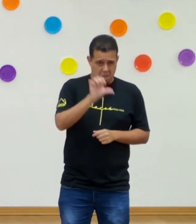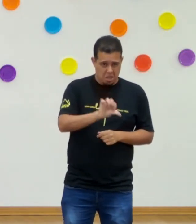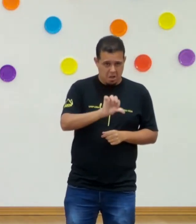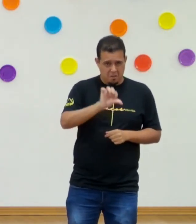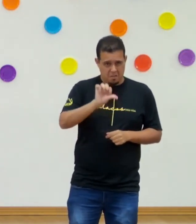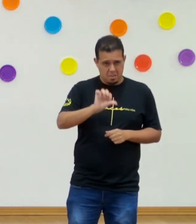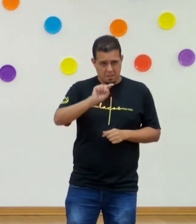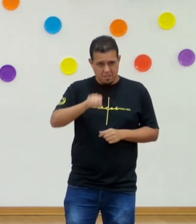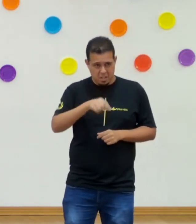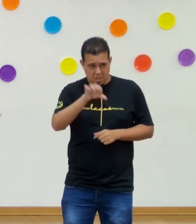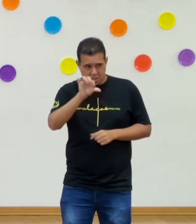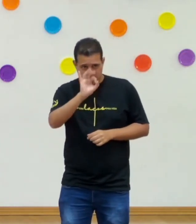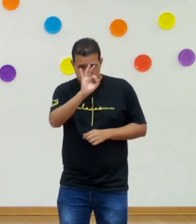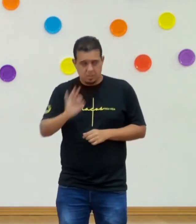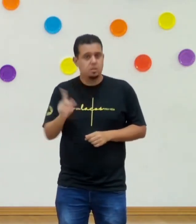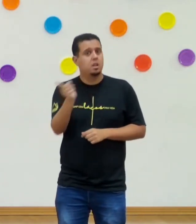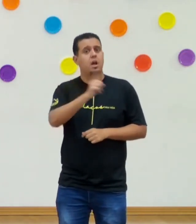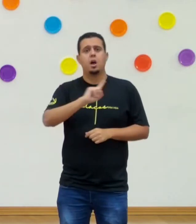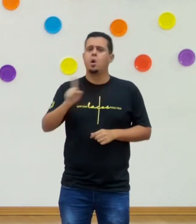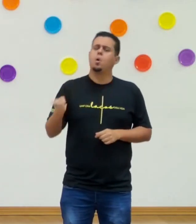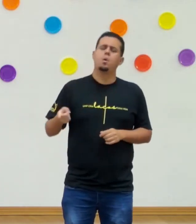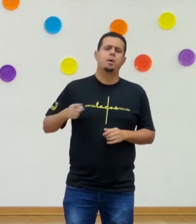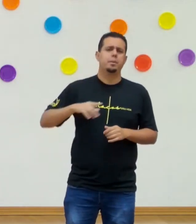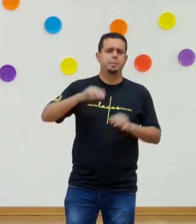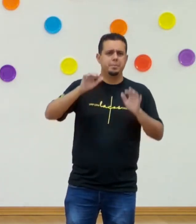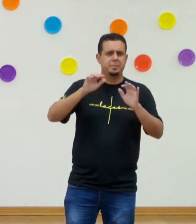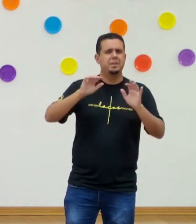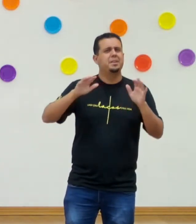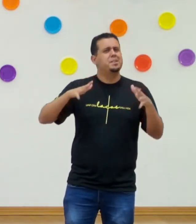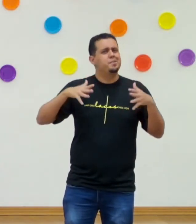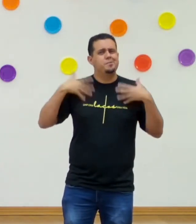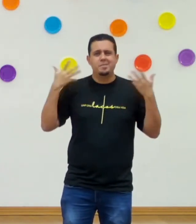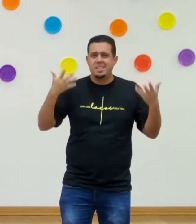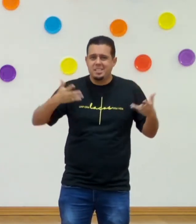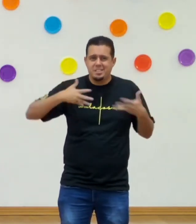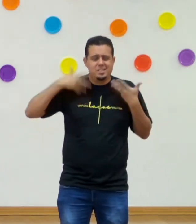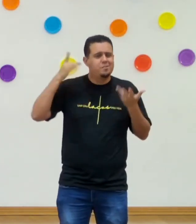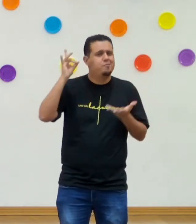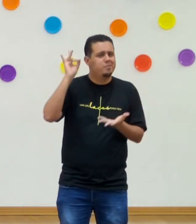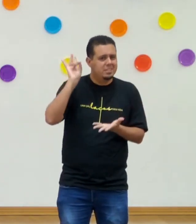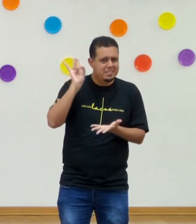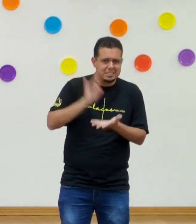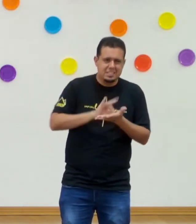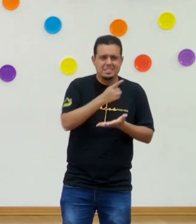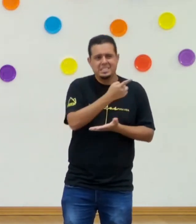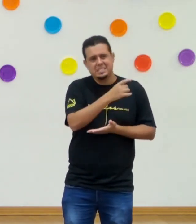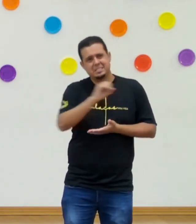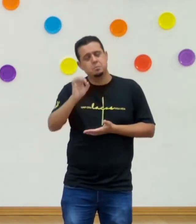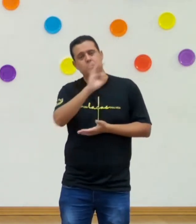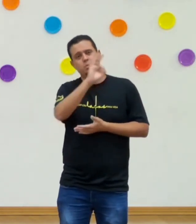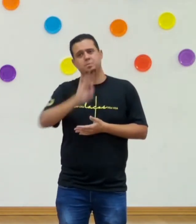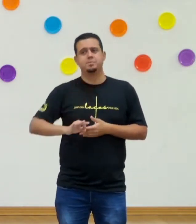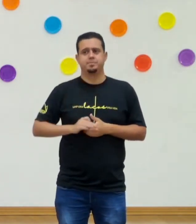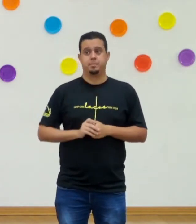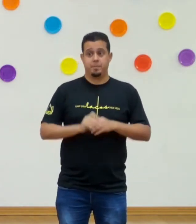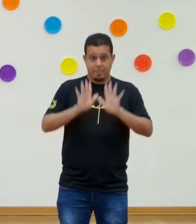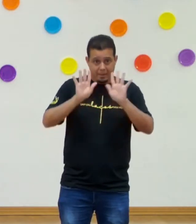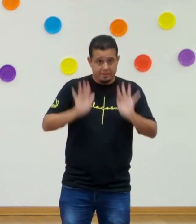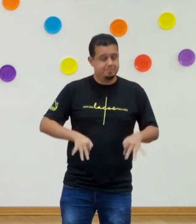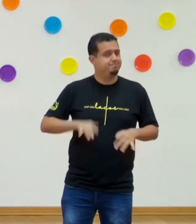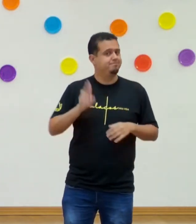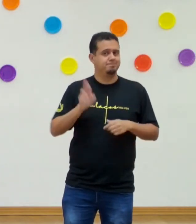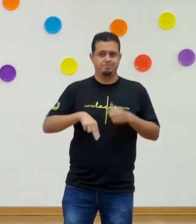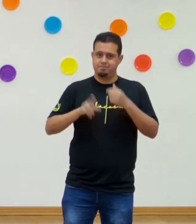99,9% feliz, é plenamente, ou seja, na sua totalidade. E essa alegria que não se esgota no momento que nós